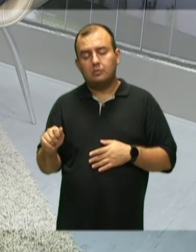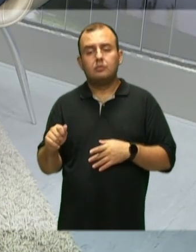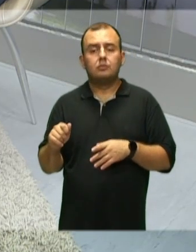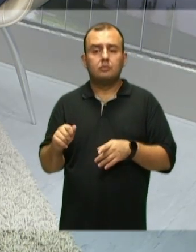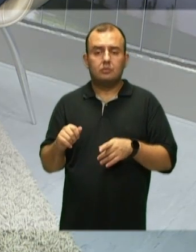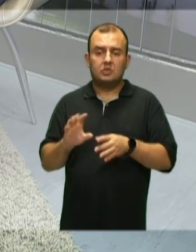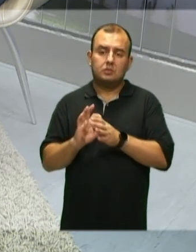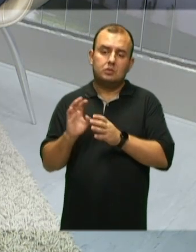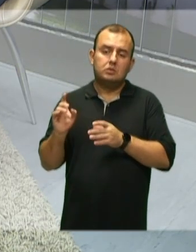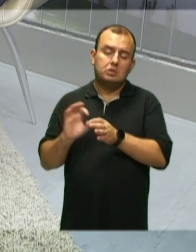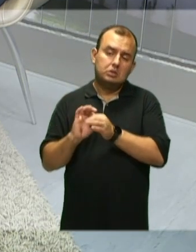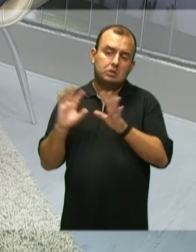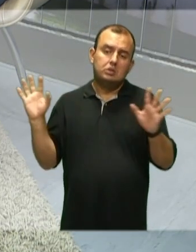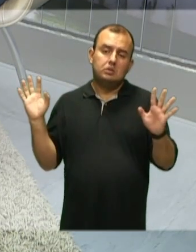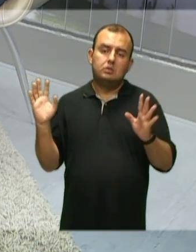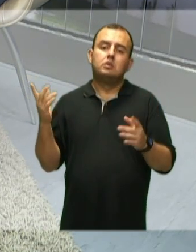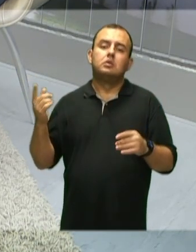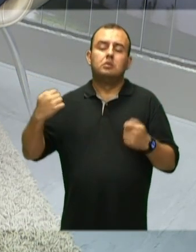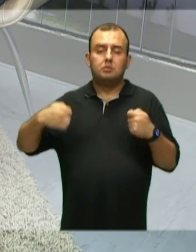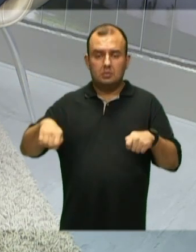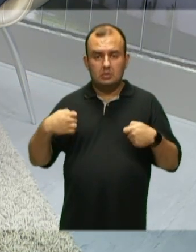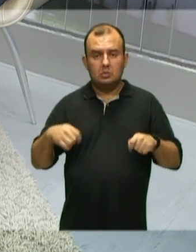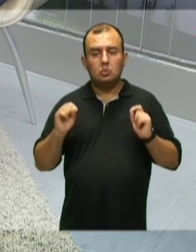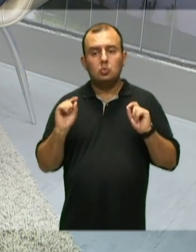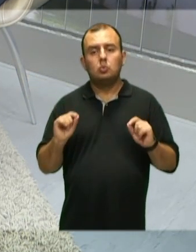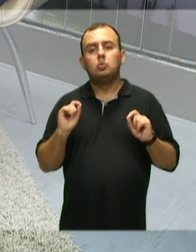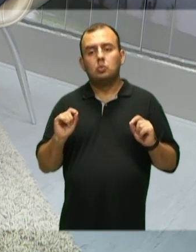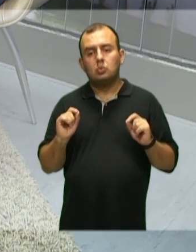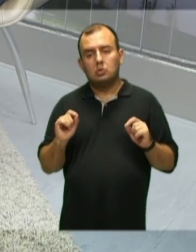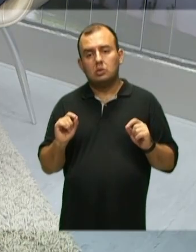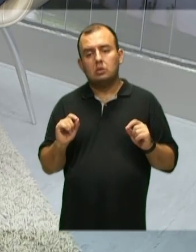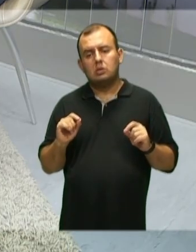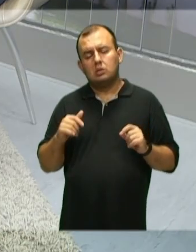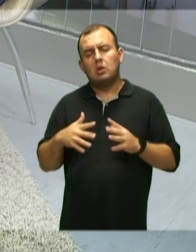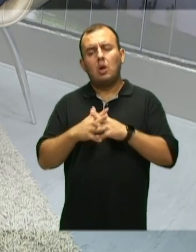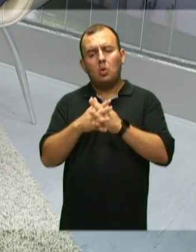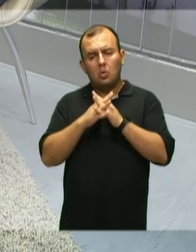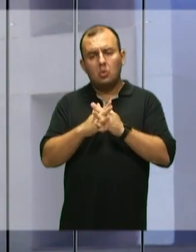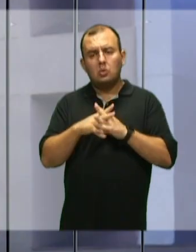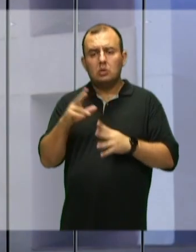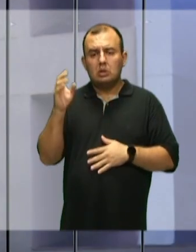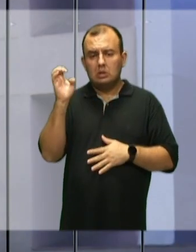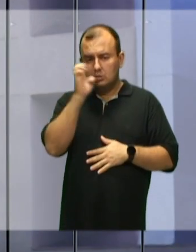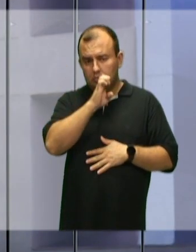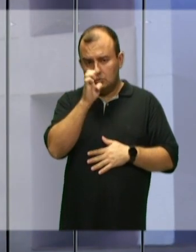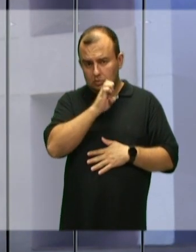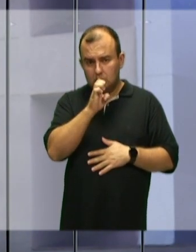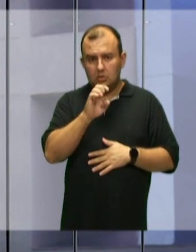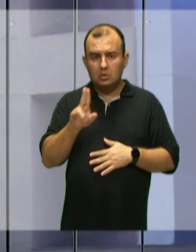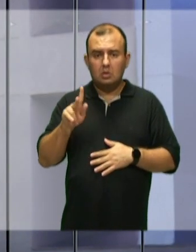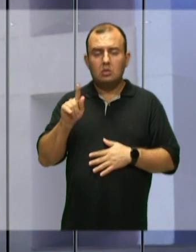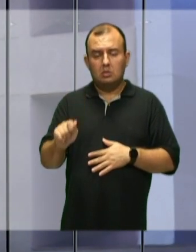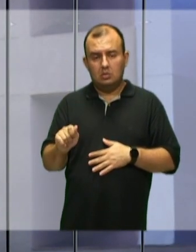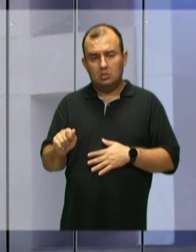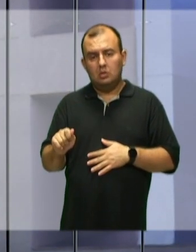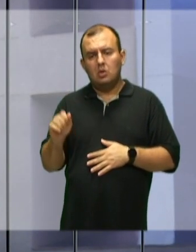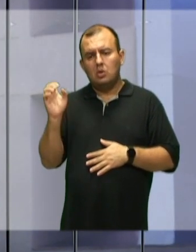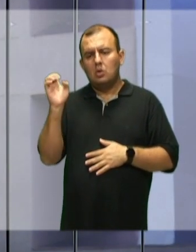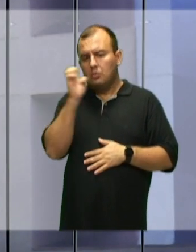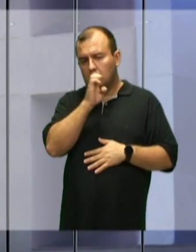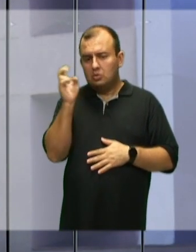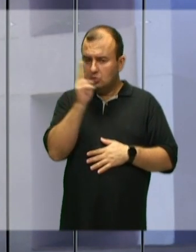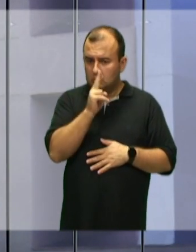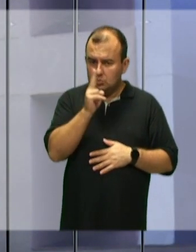demanda livre só que é uma demanda que deveria ser de alta complexidade uma alta emergência n é uma UPA ela foi feita para uma urgência uma